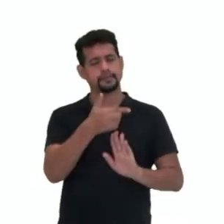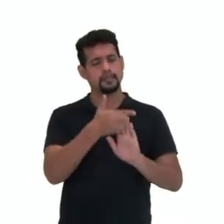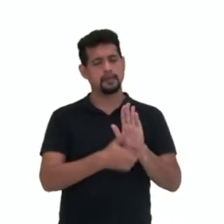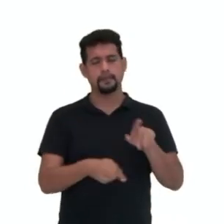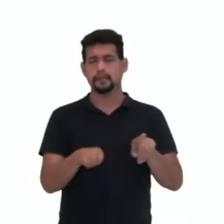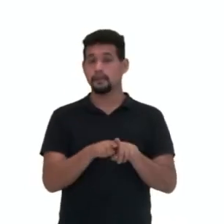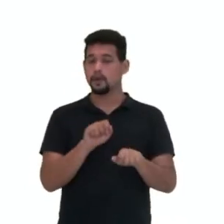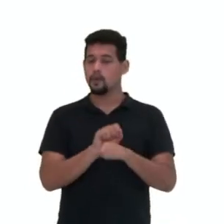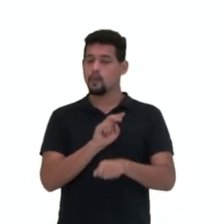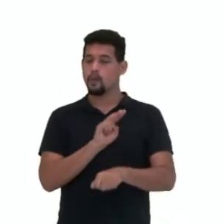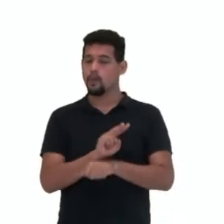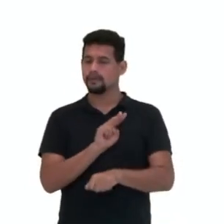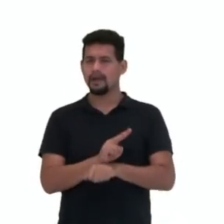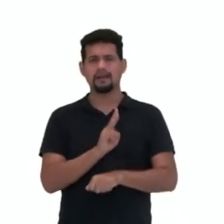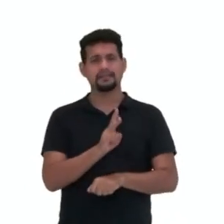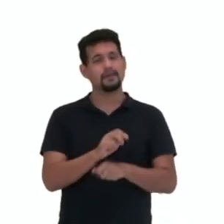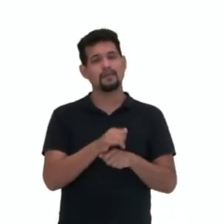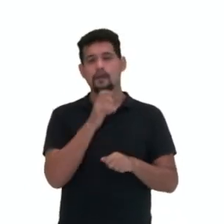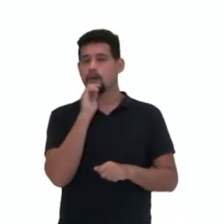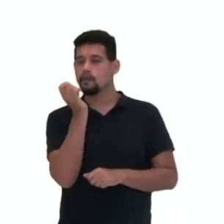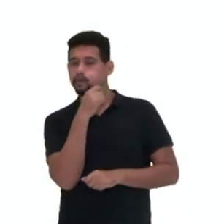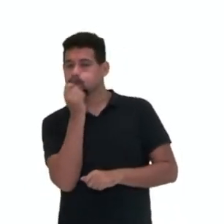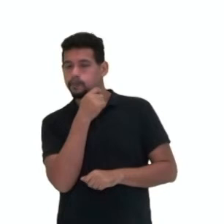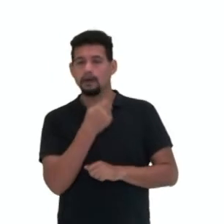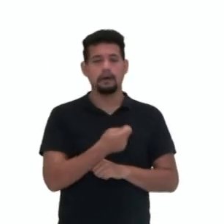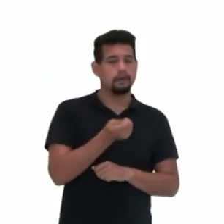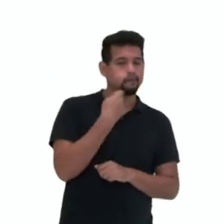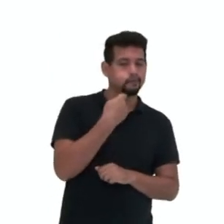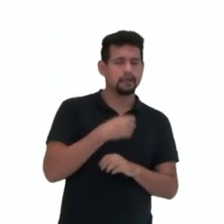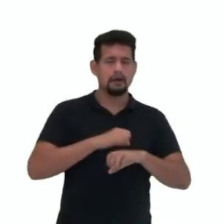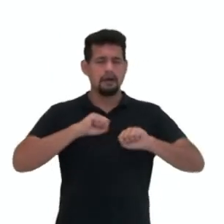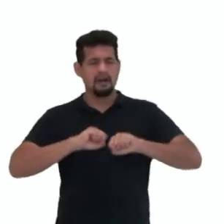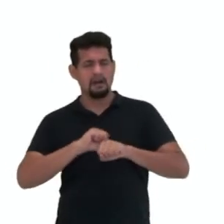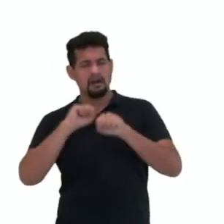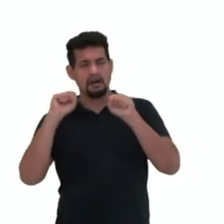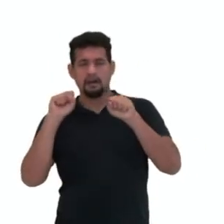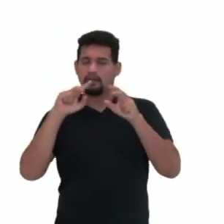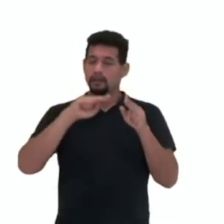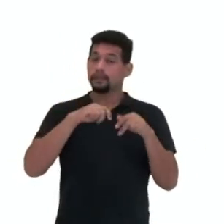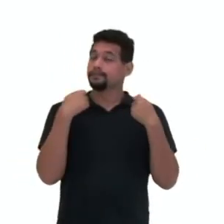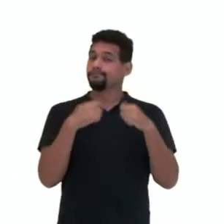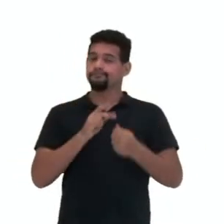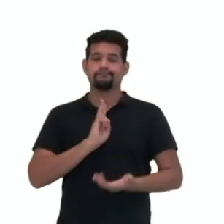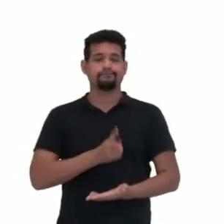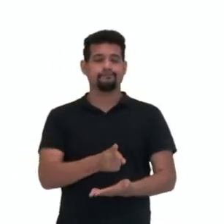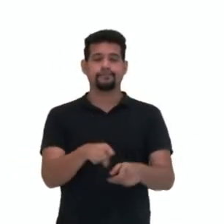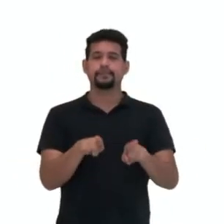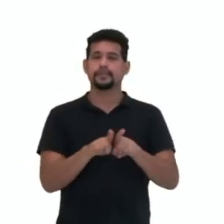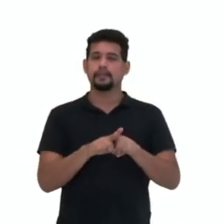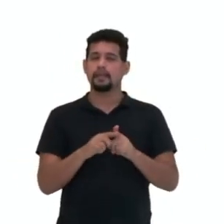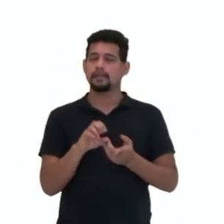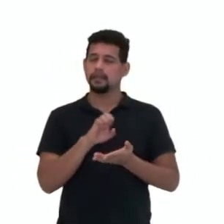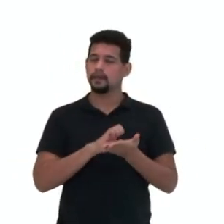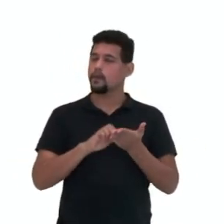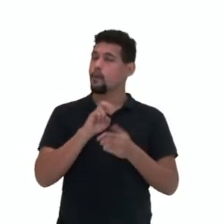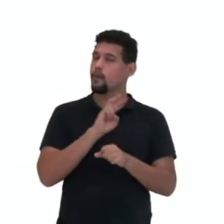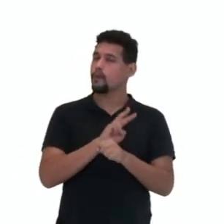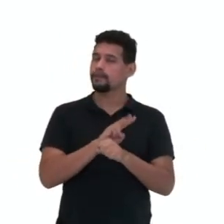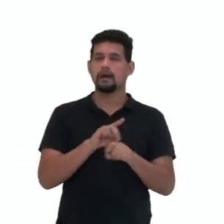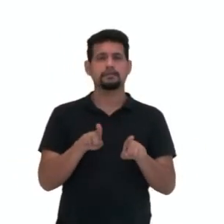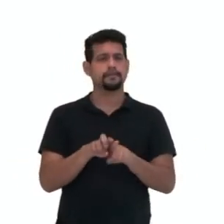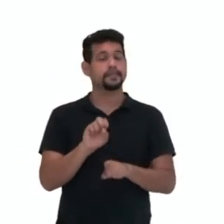né? Fazer um cuidado, do mesmo jeito que você escova os dentes, né? Ao acordar, ao dormir, deve fazer essa rotina, né? Da pele, cuidar da